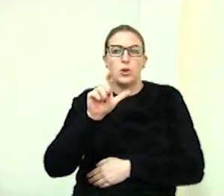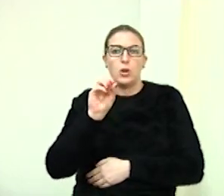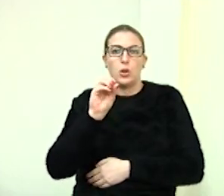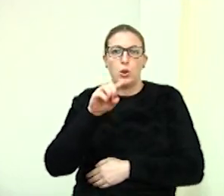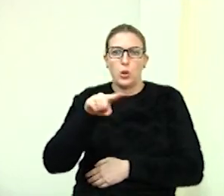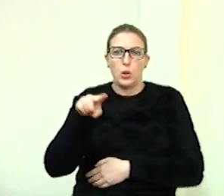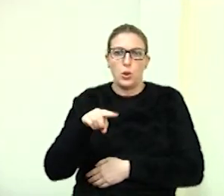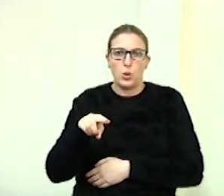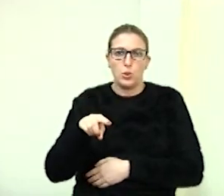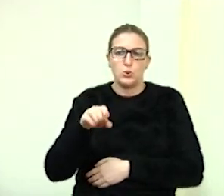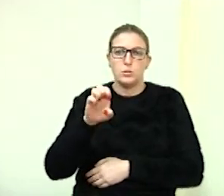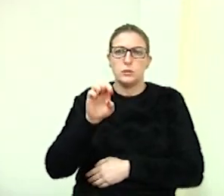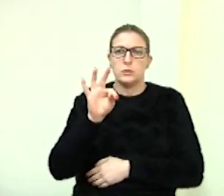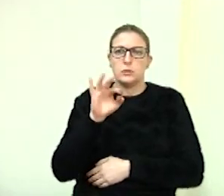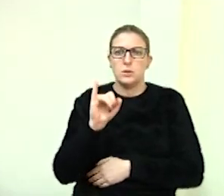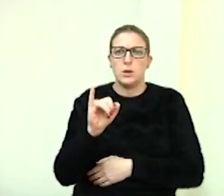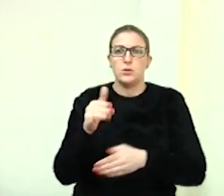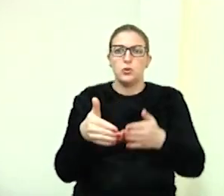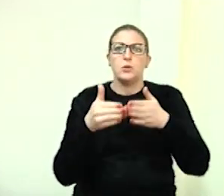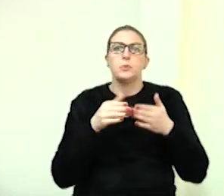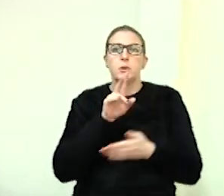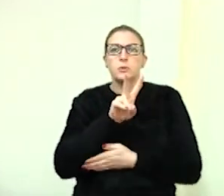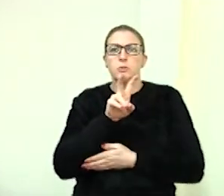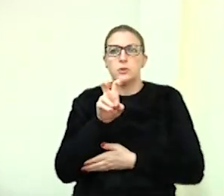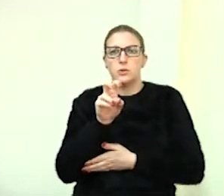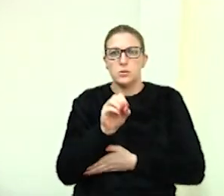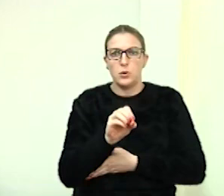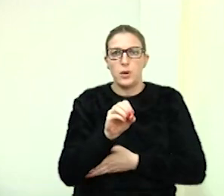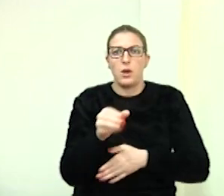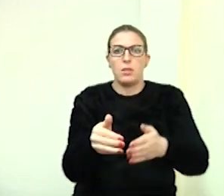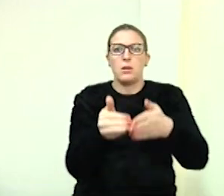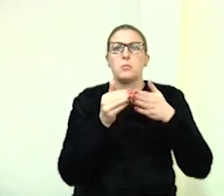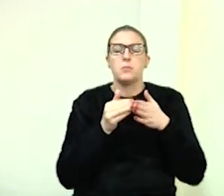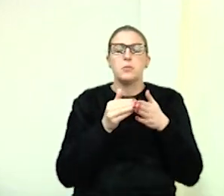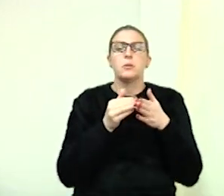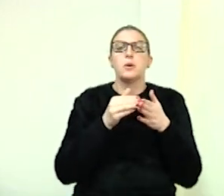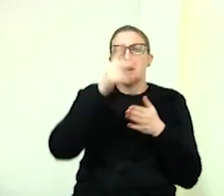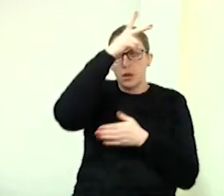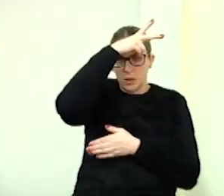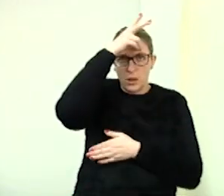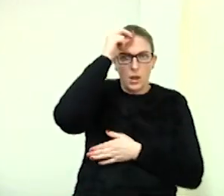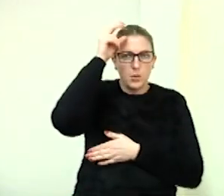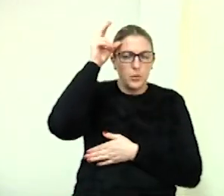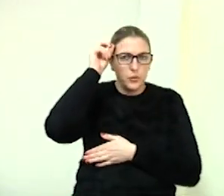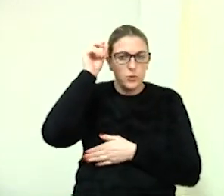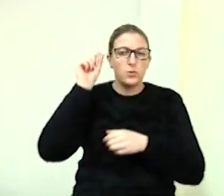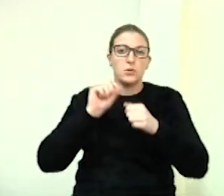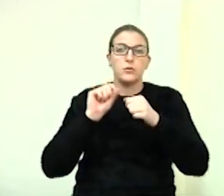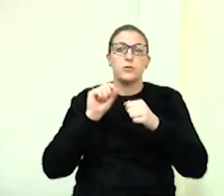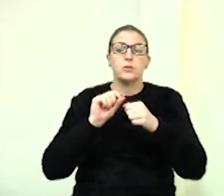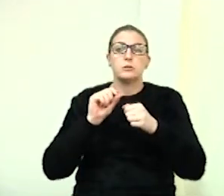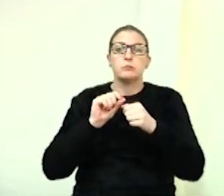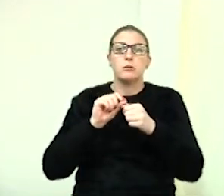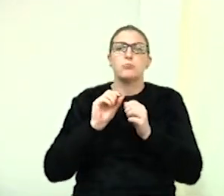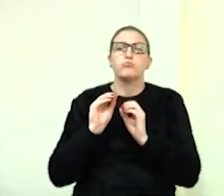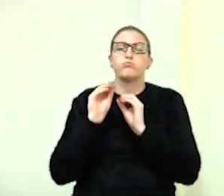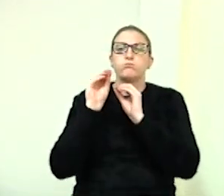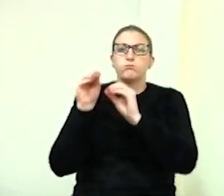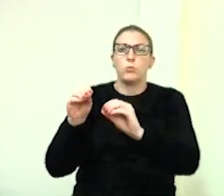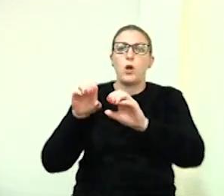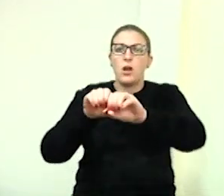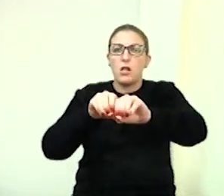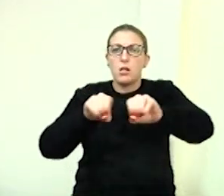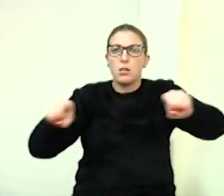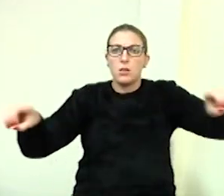250, Ilgue Rosseto, solicita aos órgãos competentes do Poder Executivo Municipal para que façam a instalação de rede pluvial